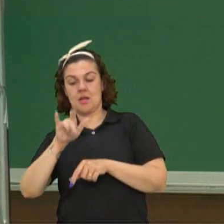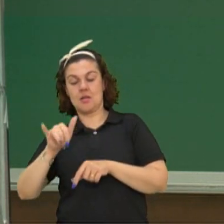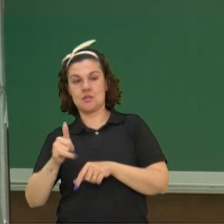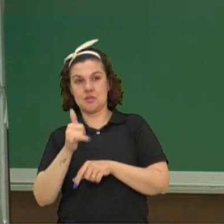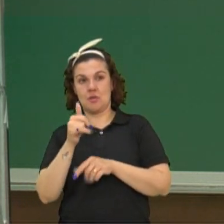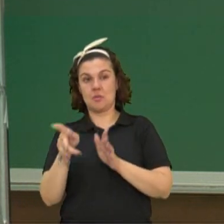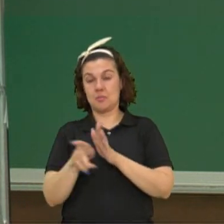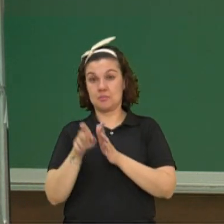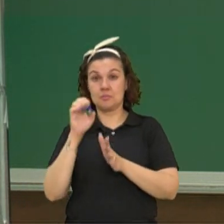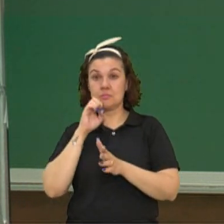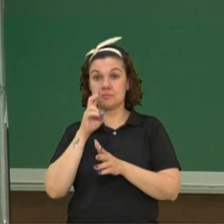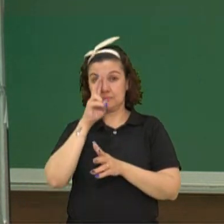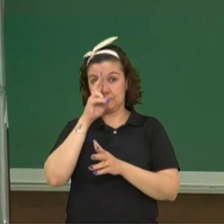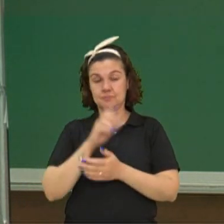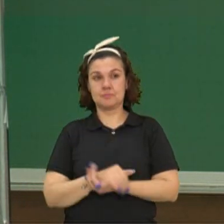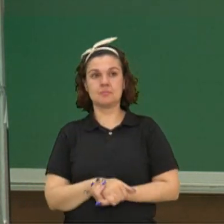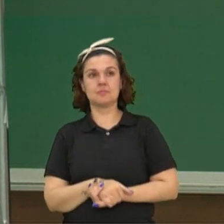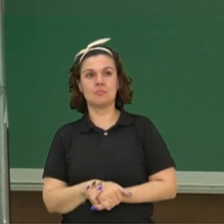de energia.